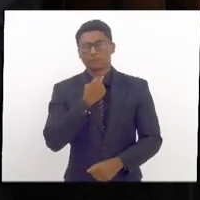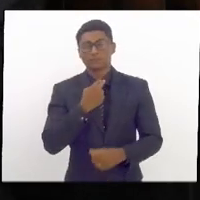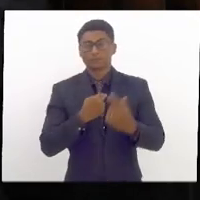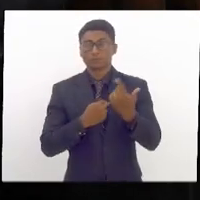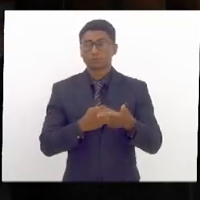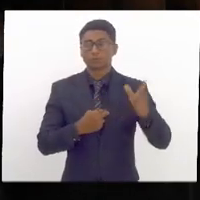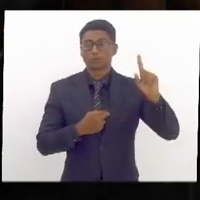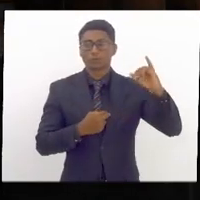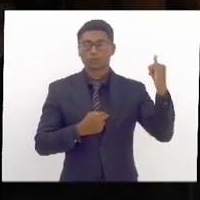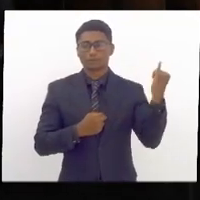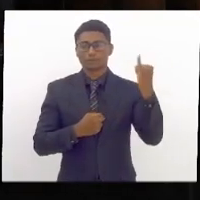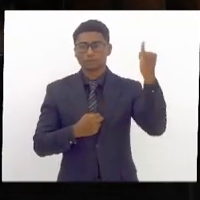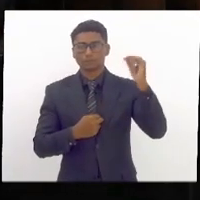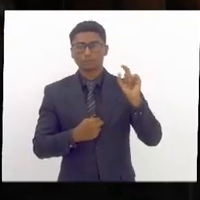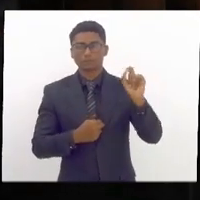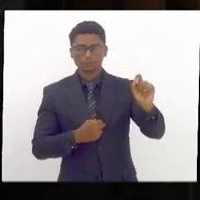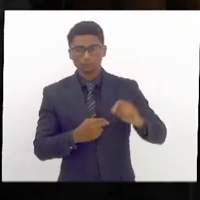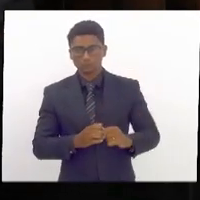dito,